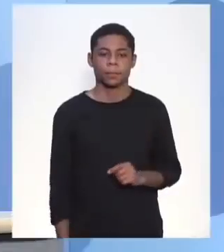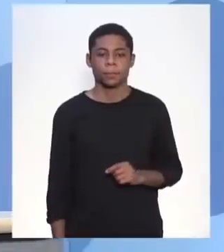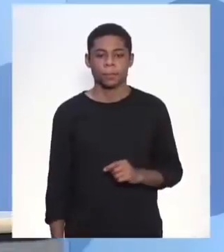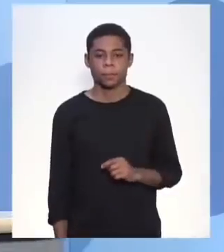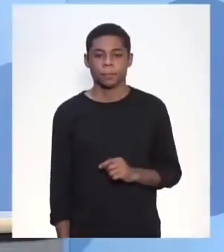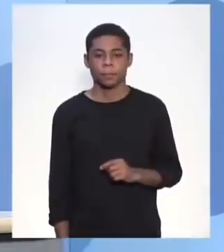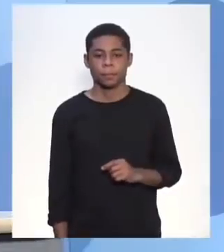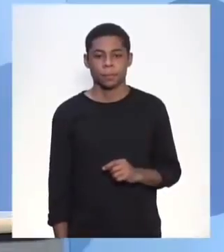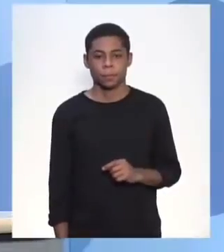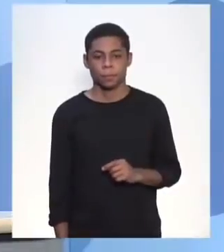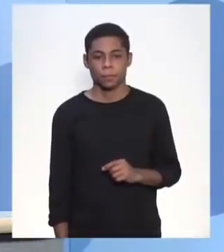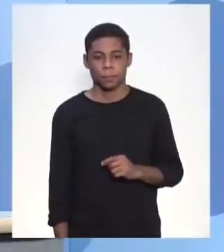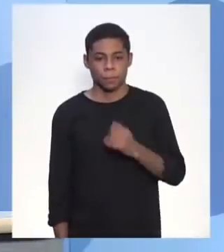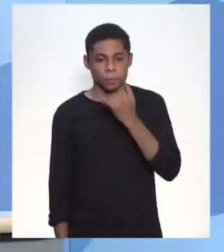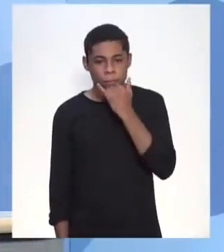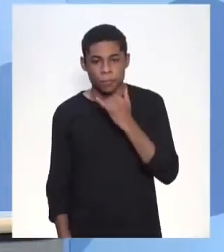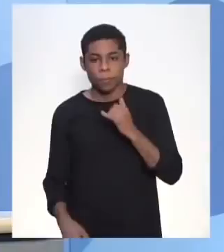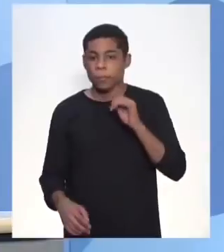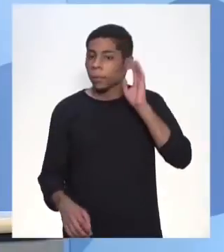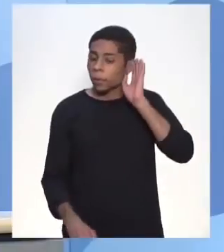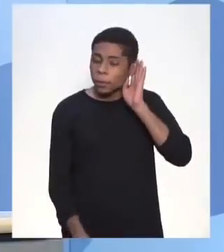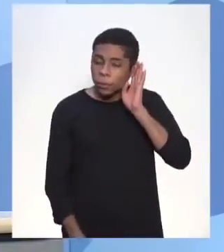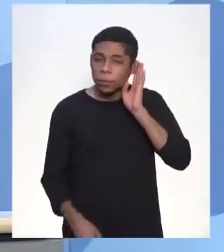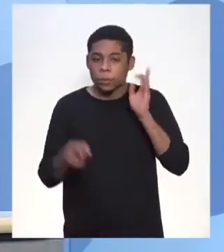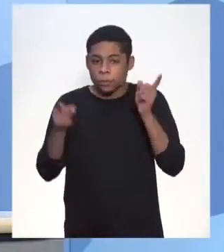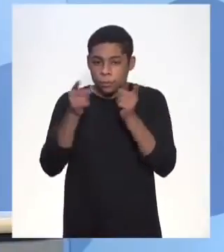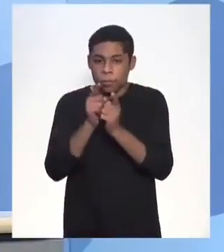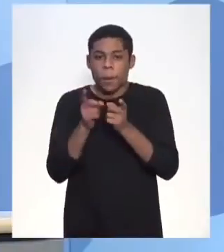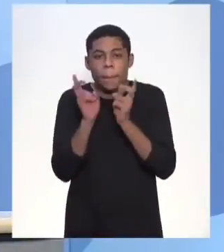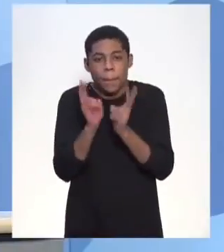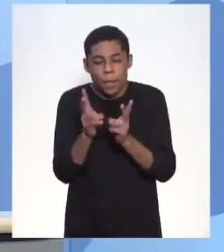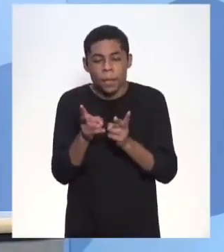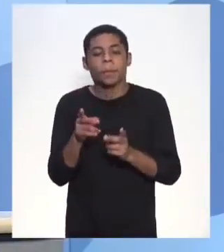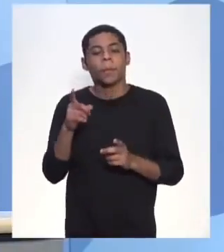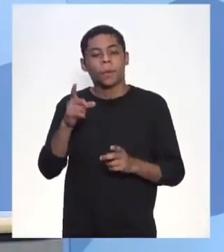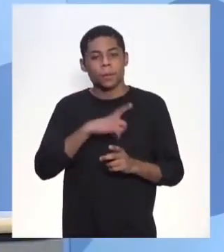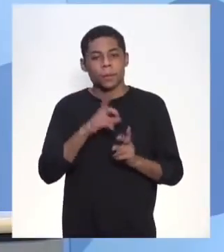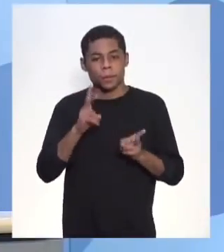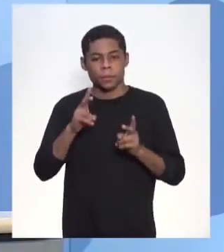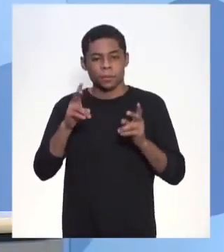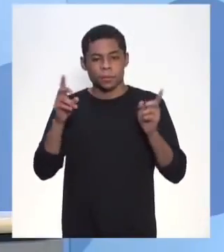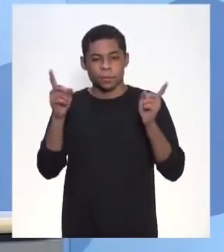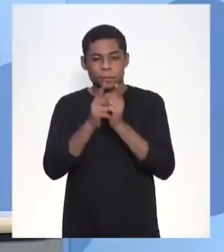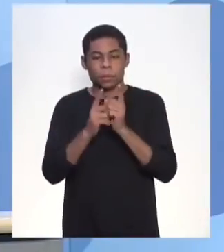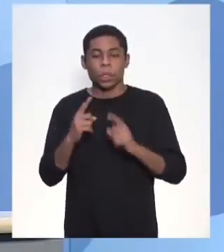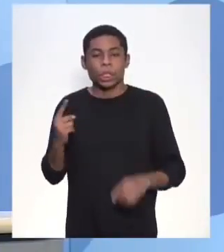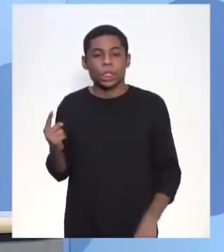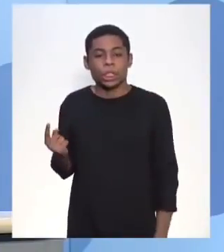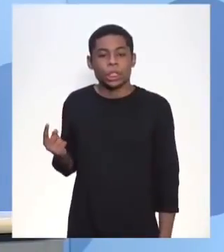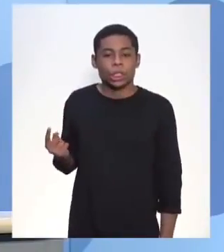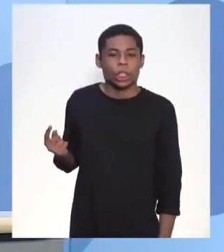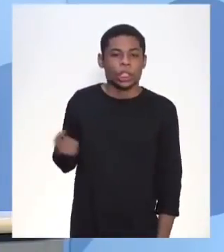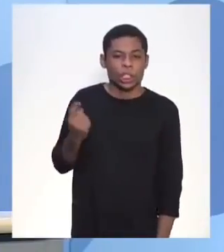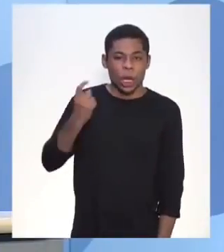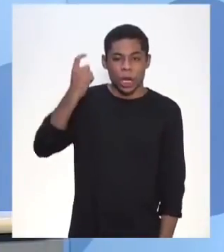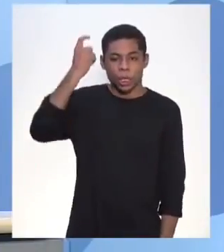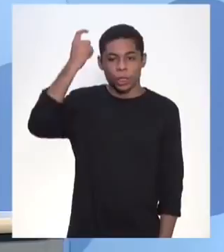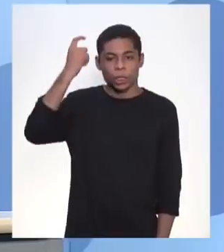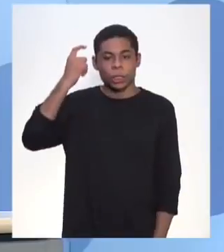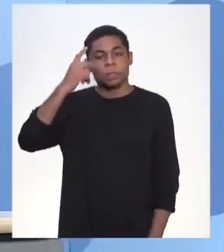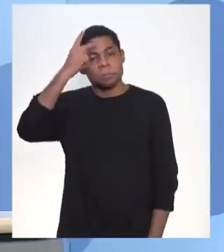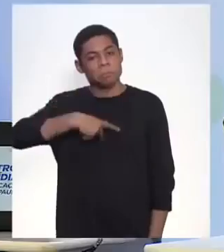Leia e escute uma parte do conto O Gigante Egoísta, de Oscar Wilde.